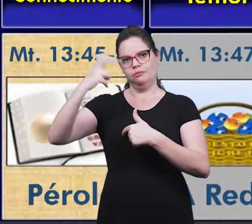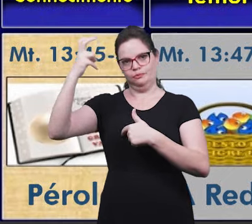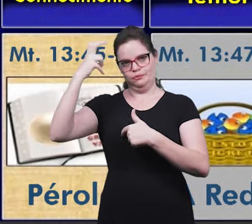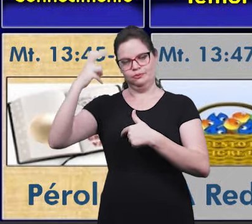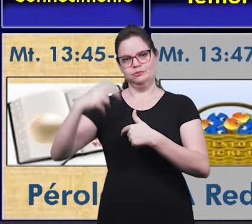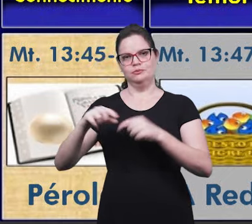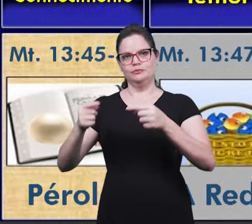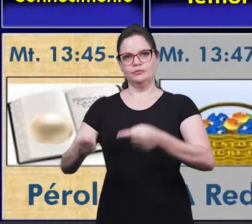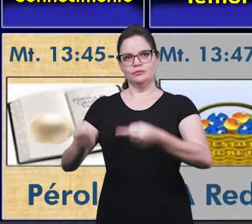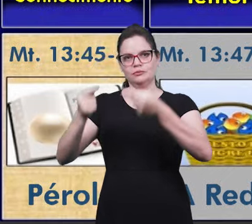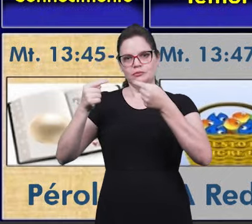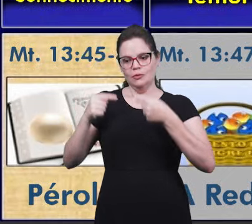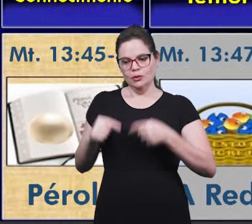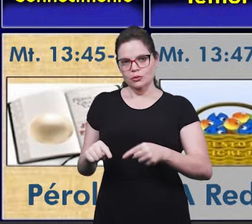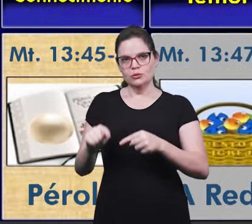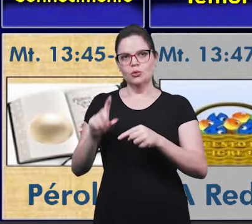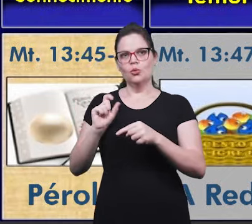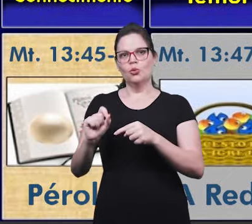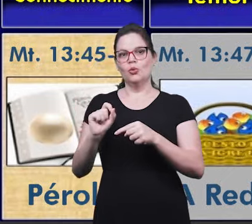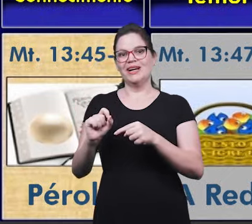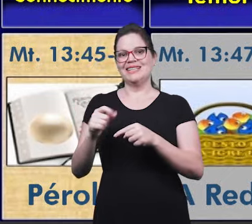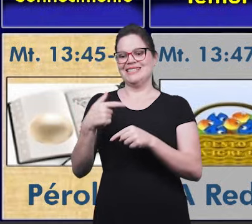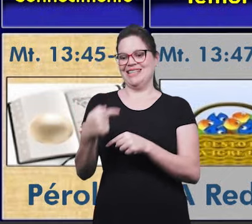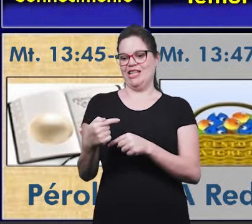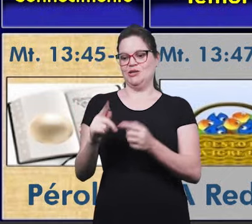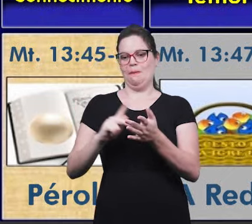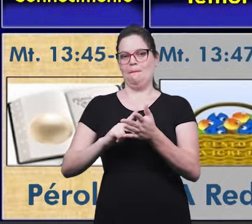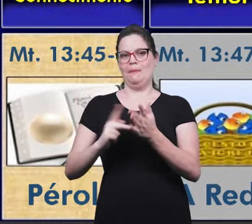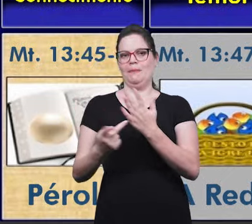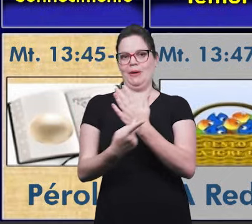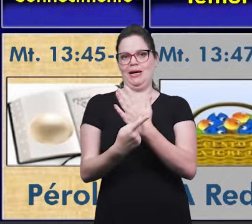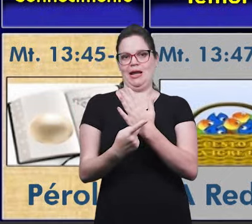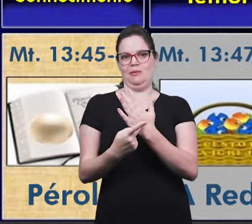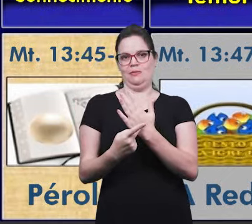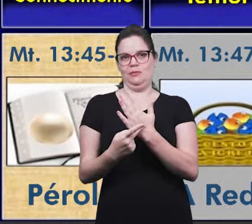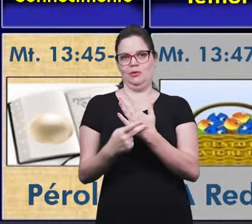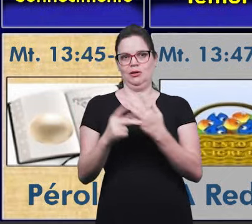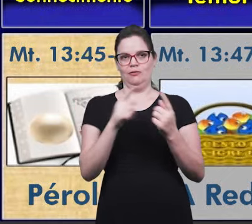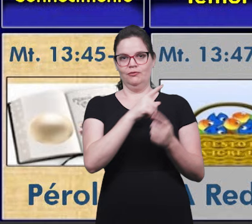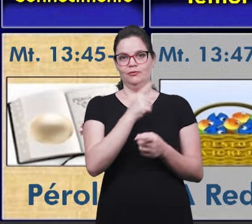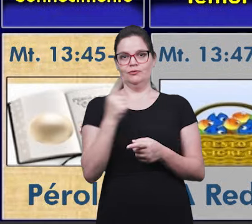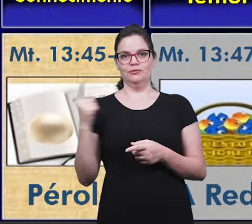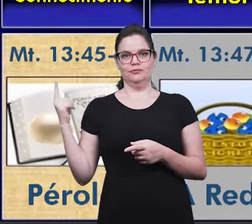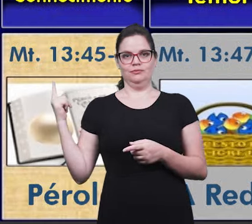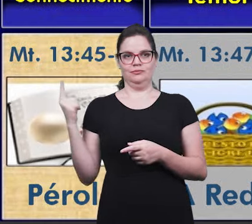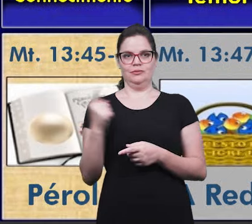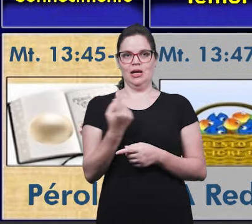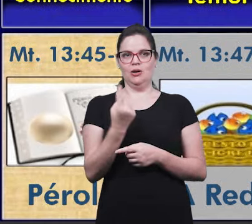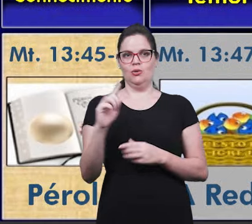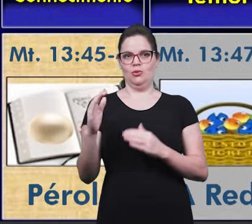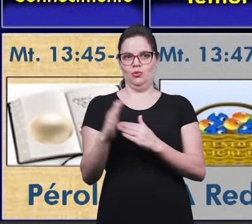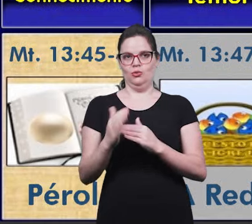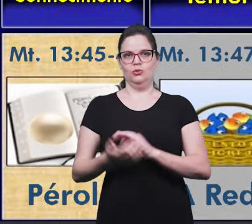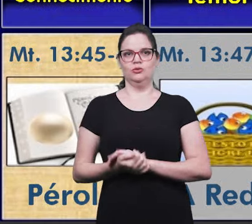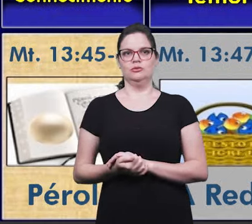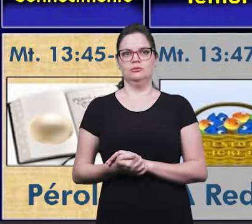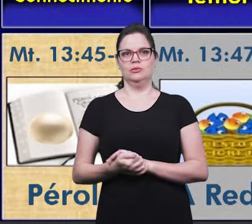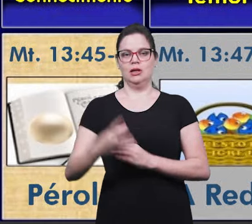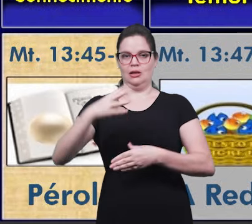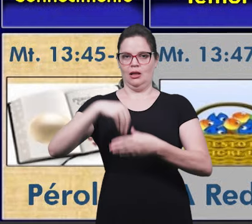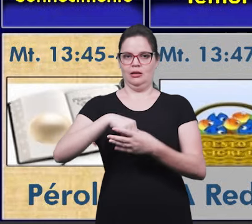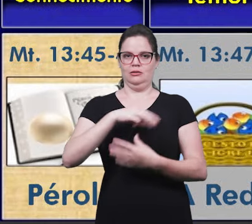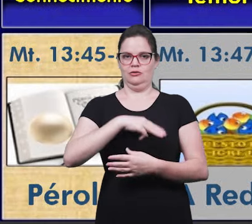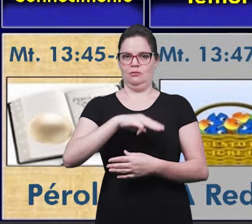última parte aqui embaixo, as 7 parábolas, que está em Mateus 13. Só deixa eu te interromper